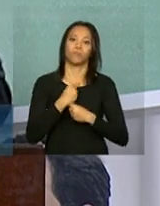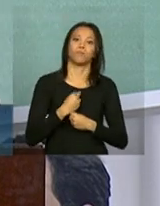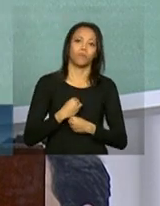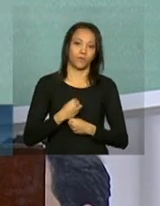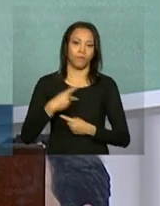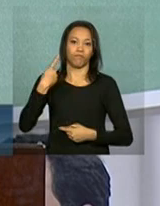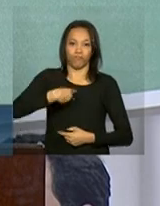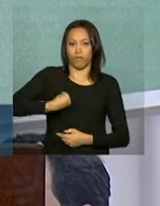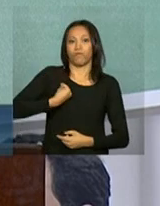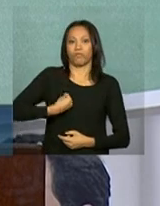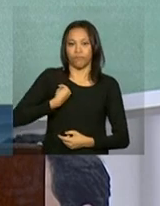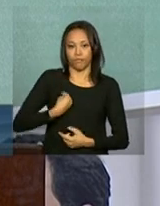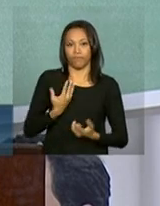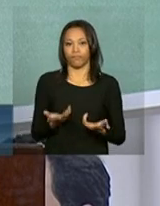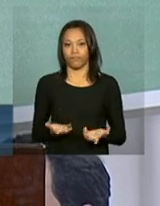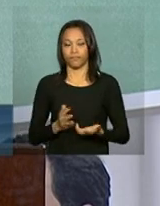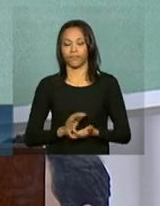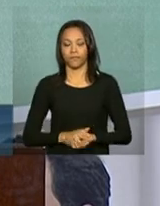da vida do seu Herotides.